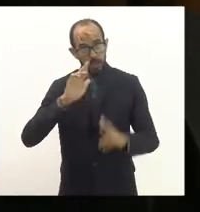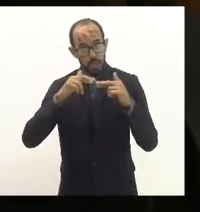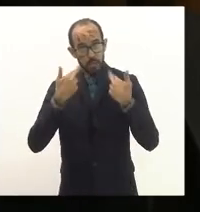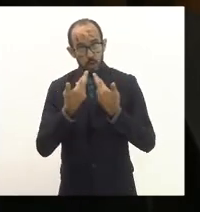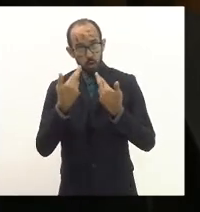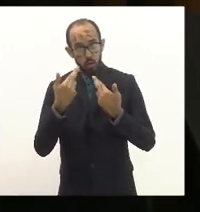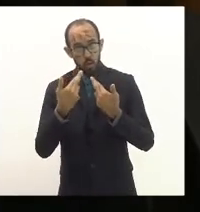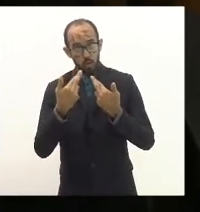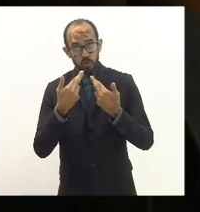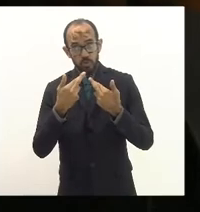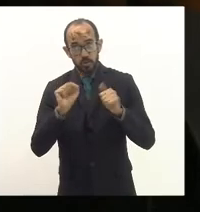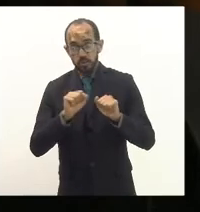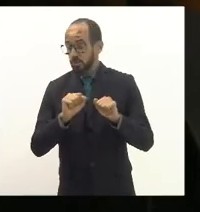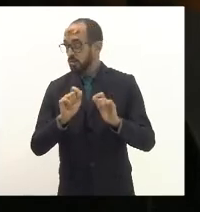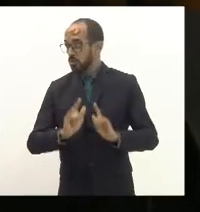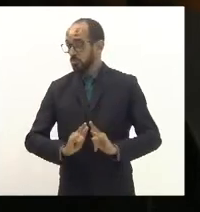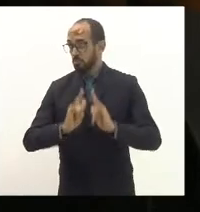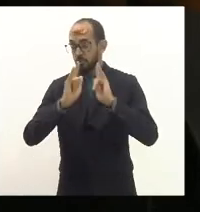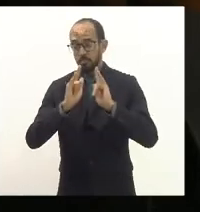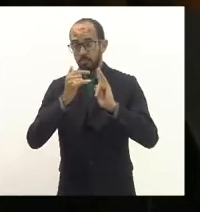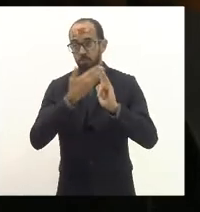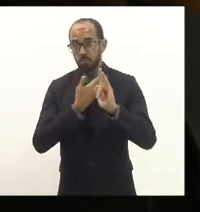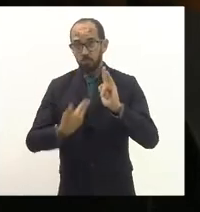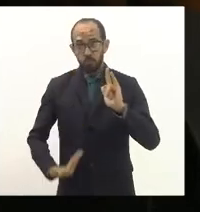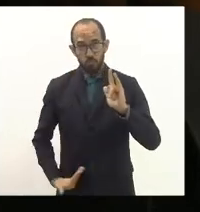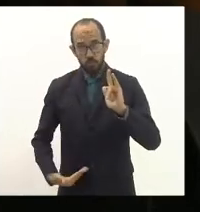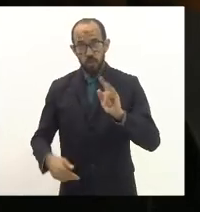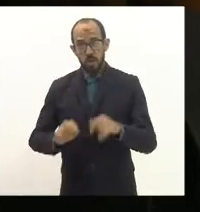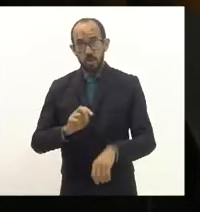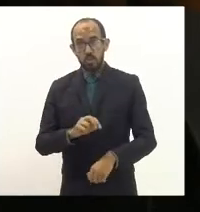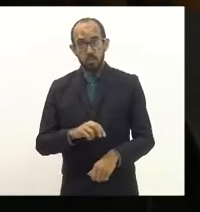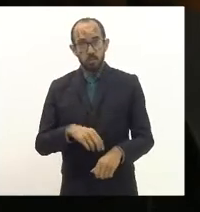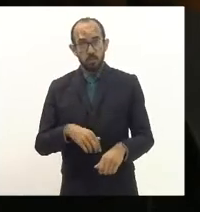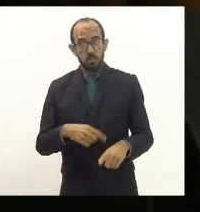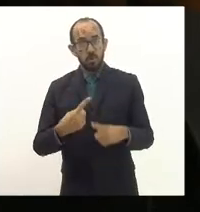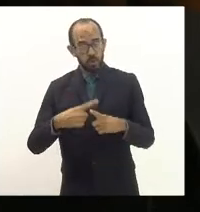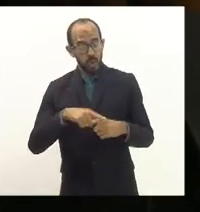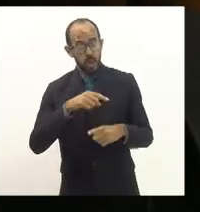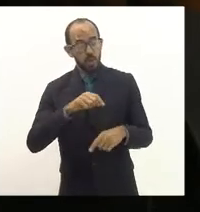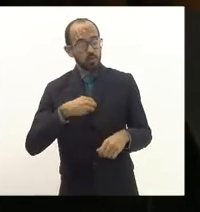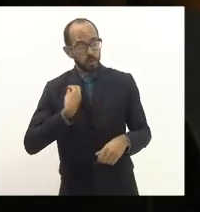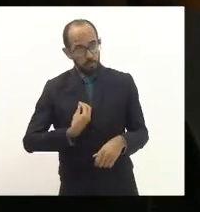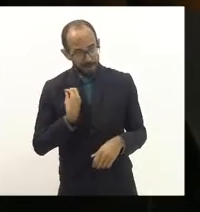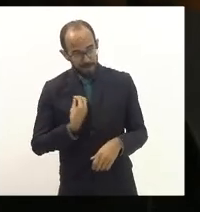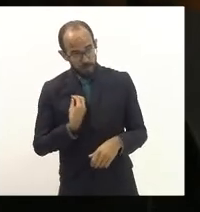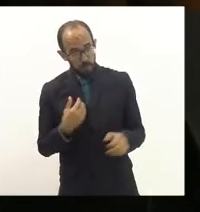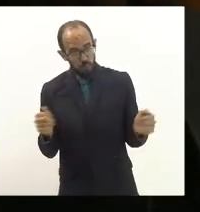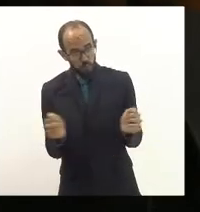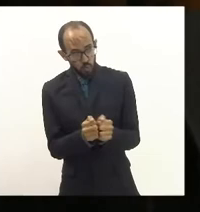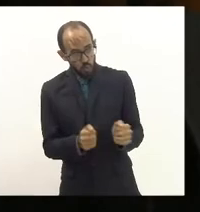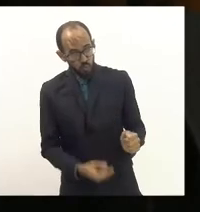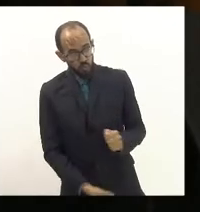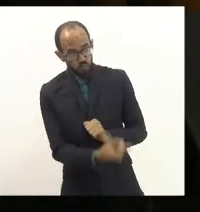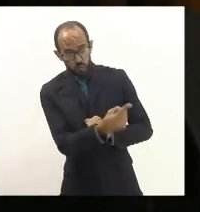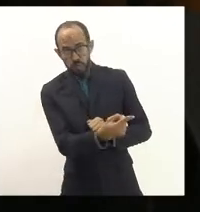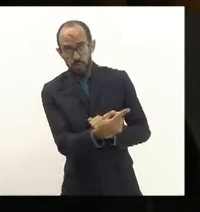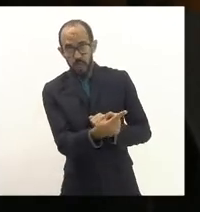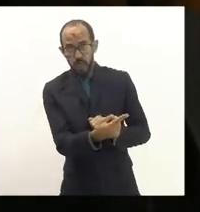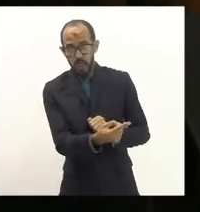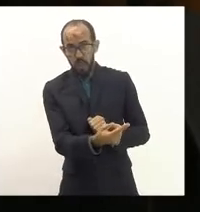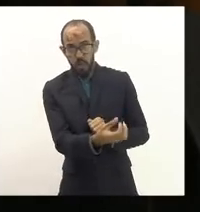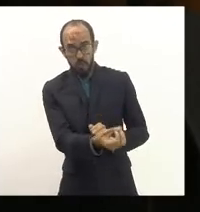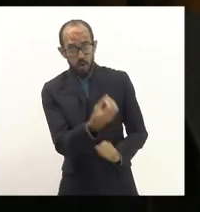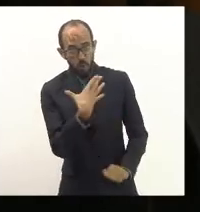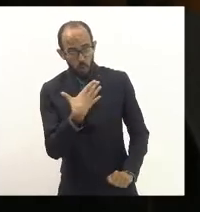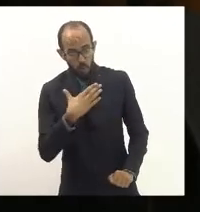do palácio, porque até isso, aqueles que participam com o senhor, me faz